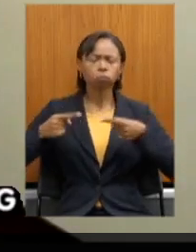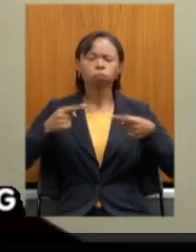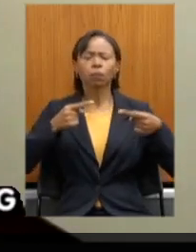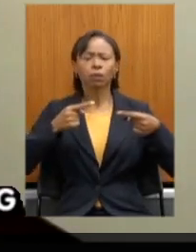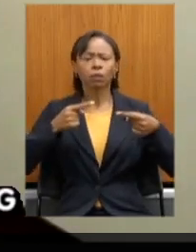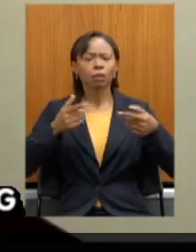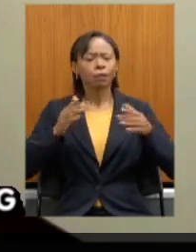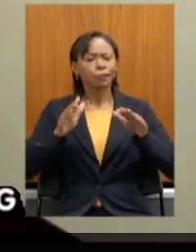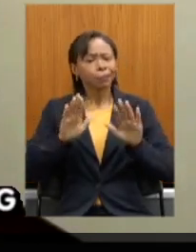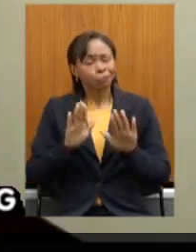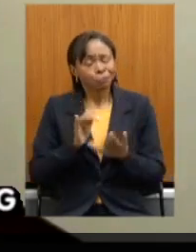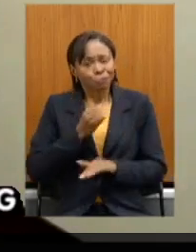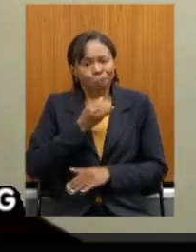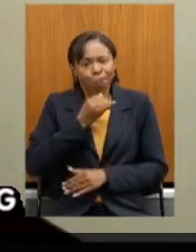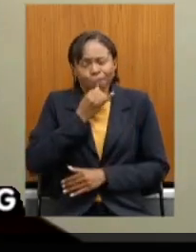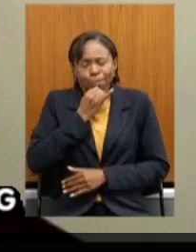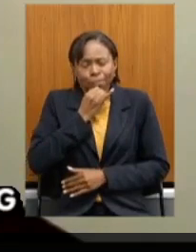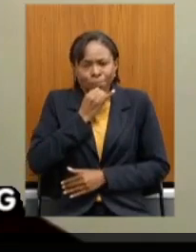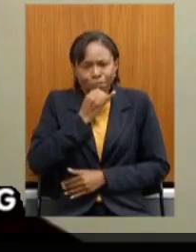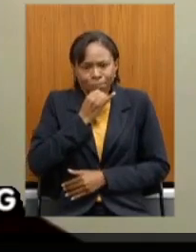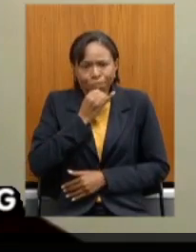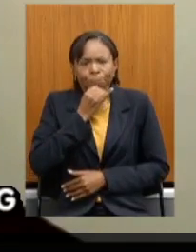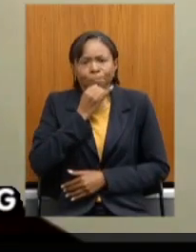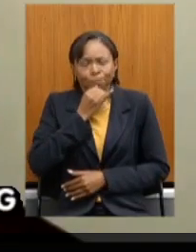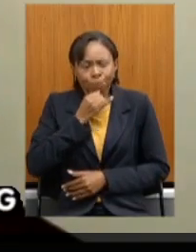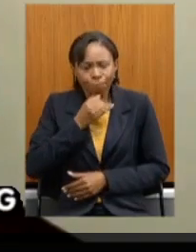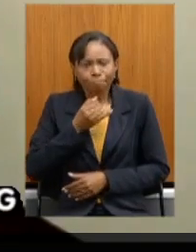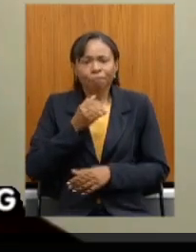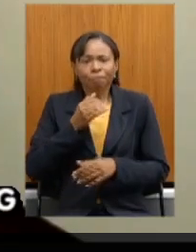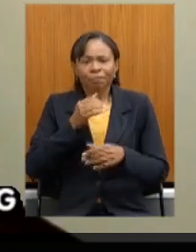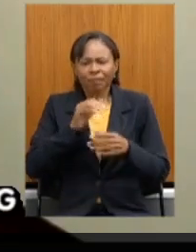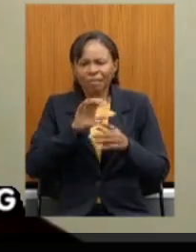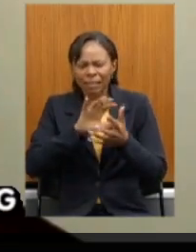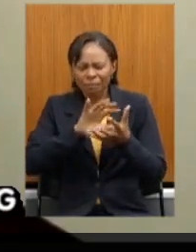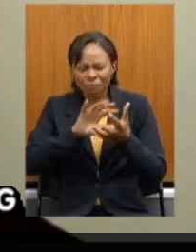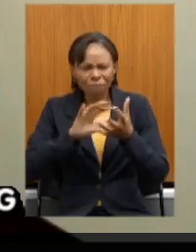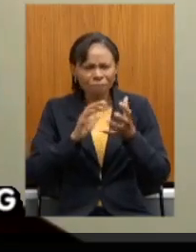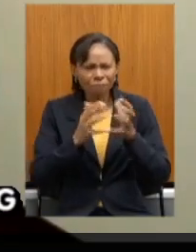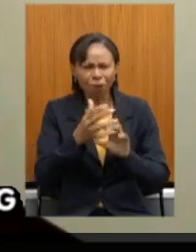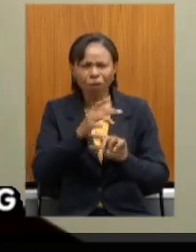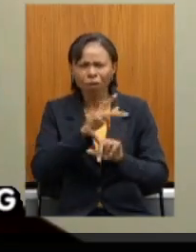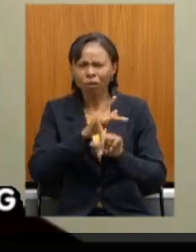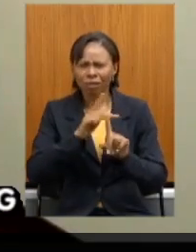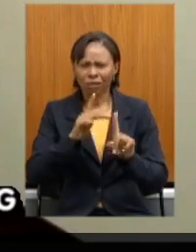Lamentamos profundamente que tais reformas venham,